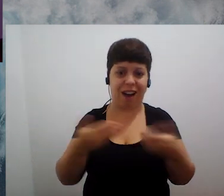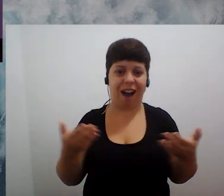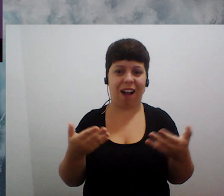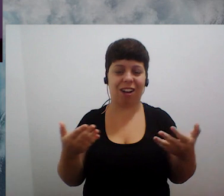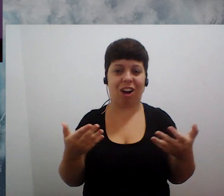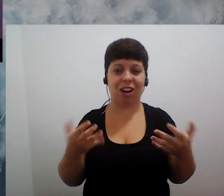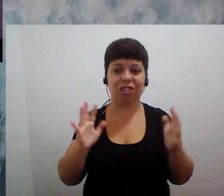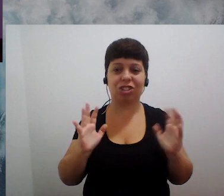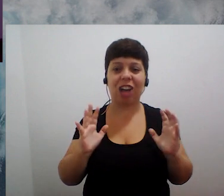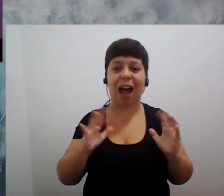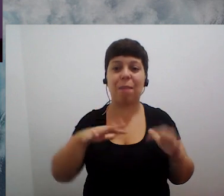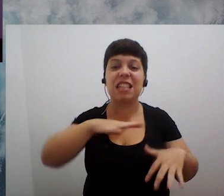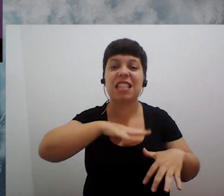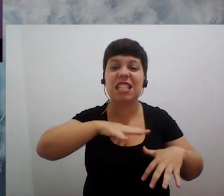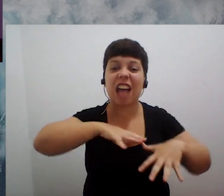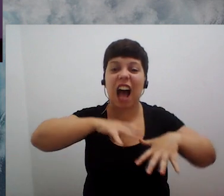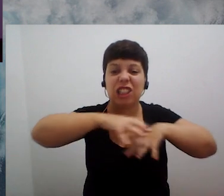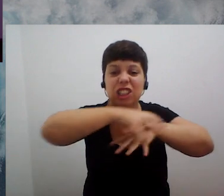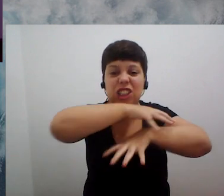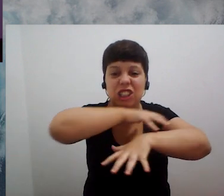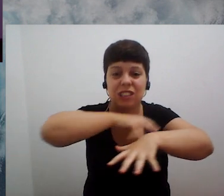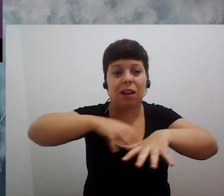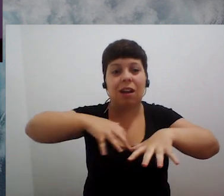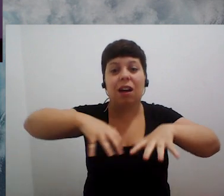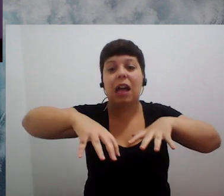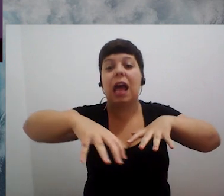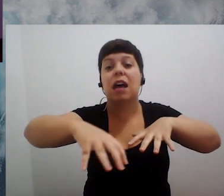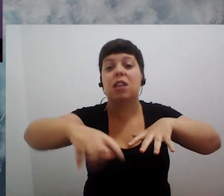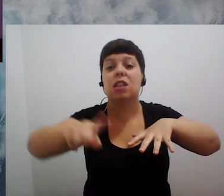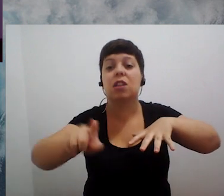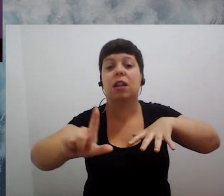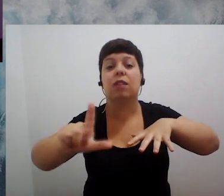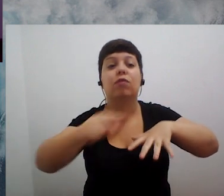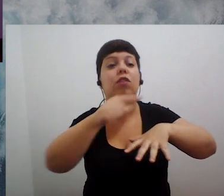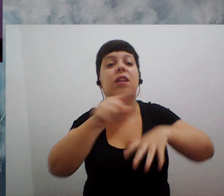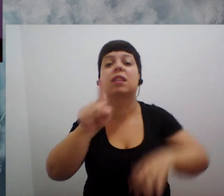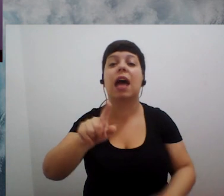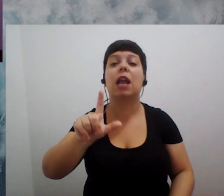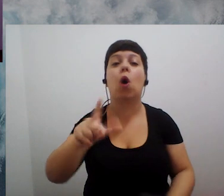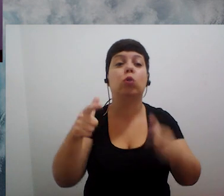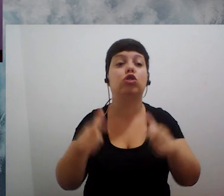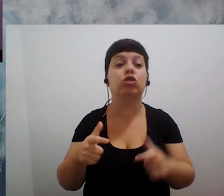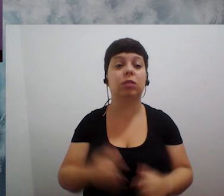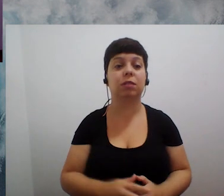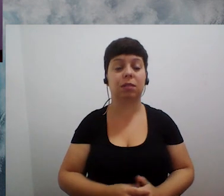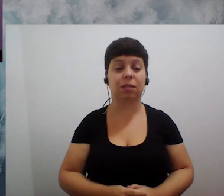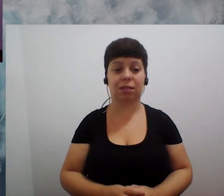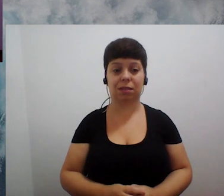E agora conurbou, né? Então, Suzano, ele está lá no extremão da Zona Leste. De que lugar da Zélia que você